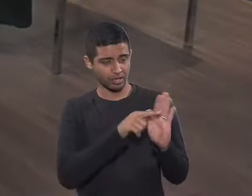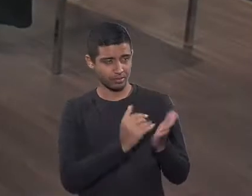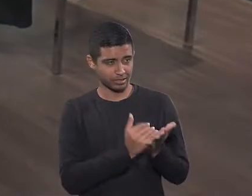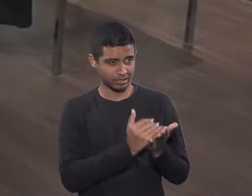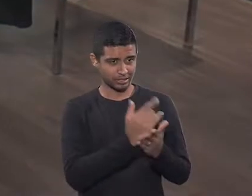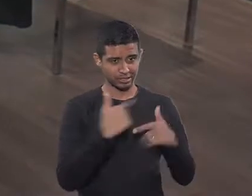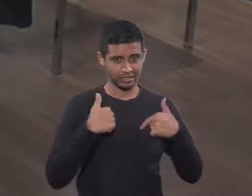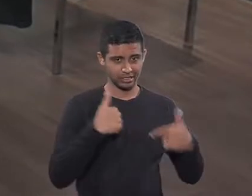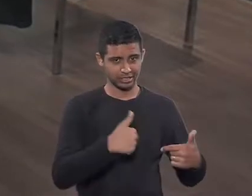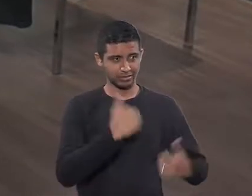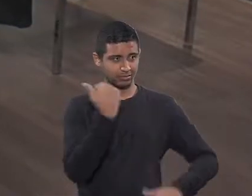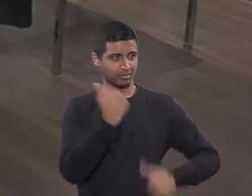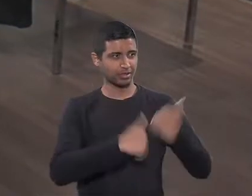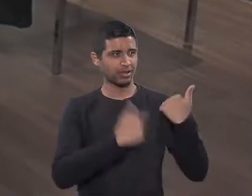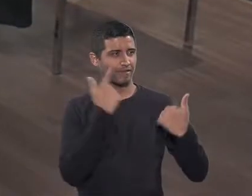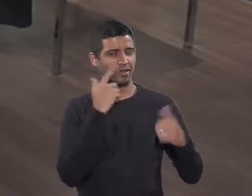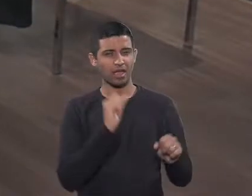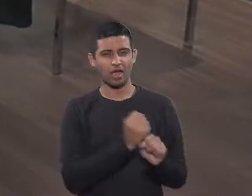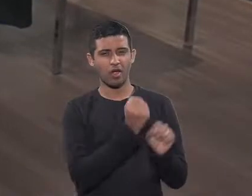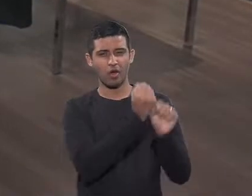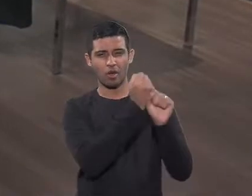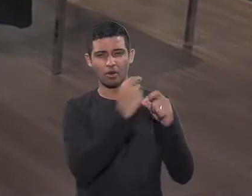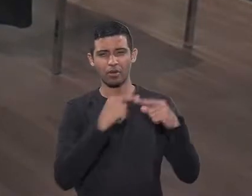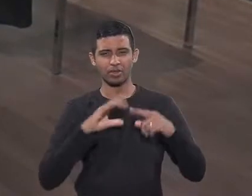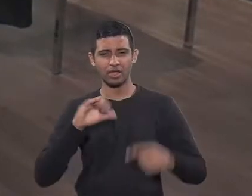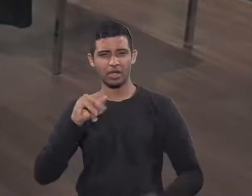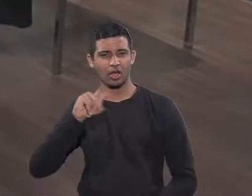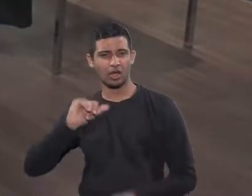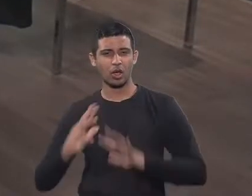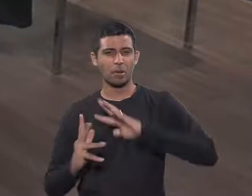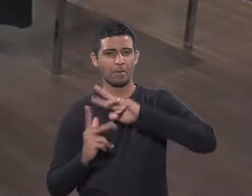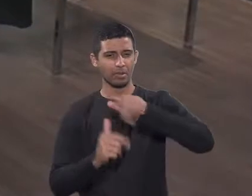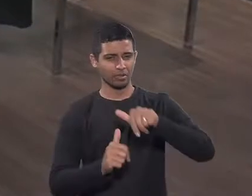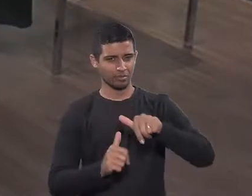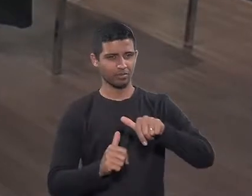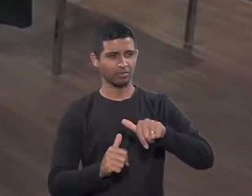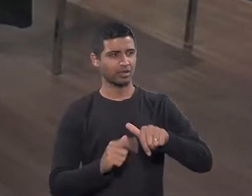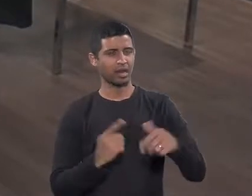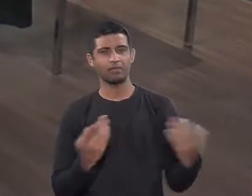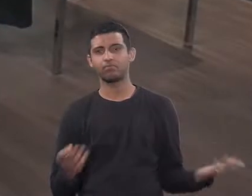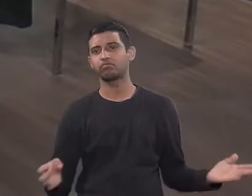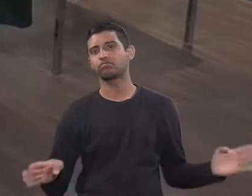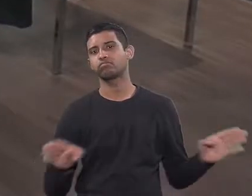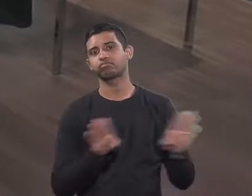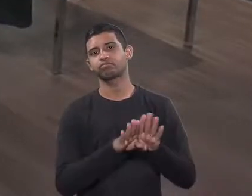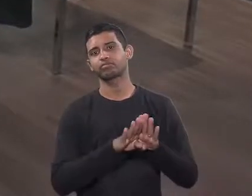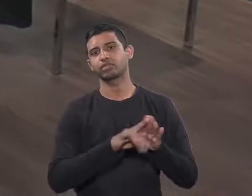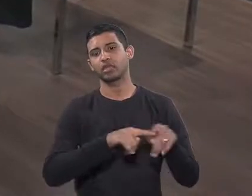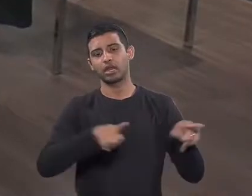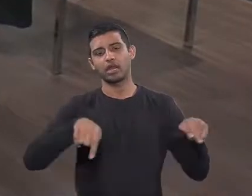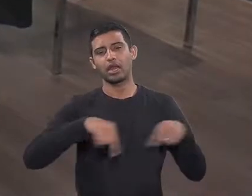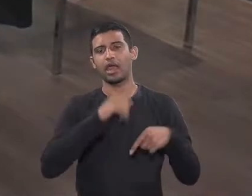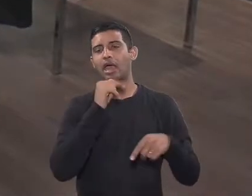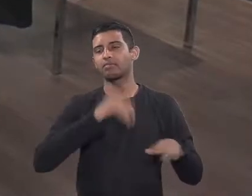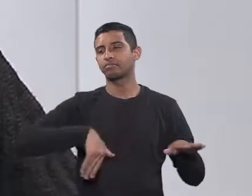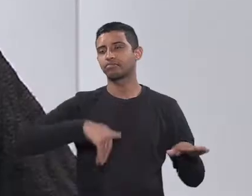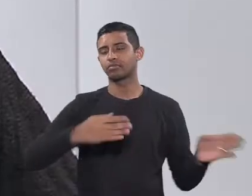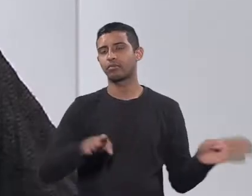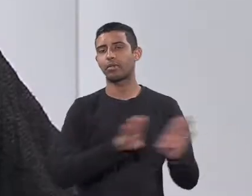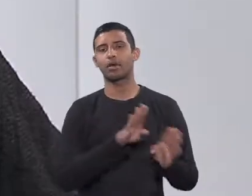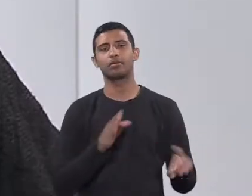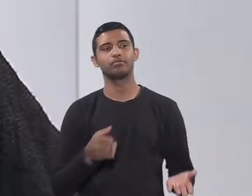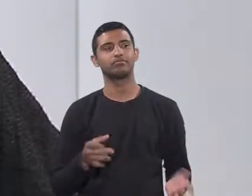desportiva, depois daquela obra para a Copa do Mundo, para a Paralimpíada, foi fechada a piscina, está abandonada.